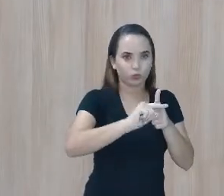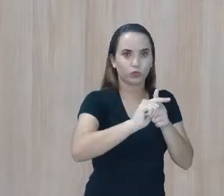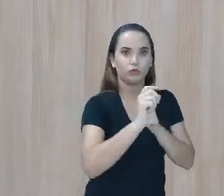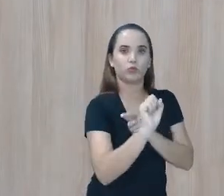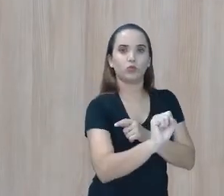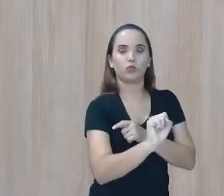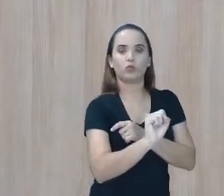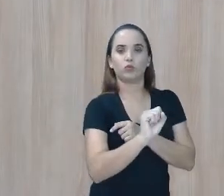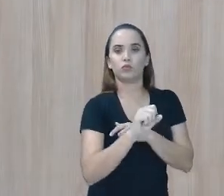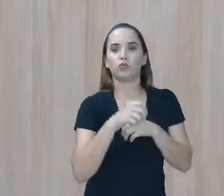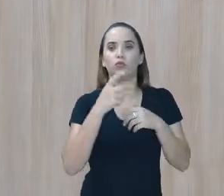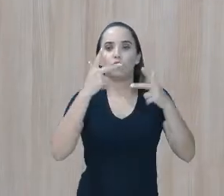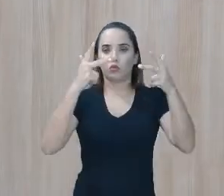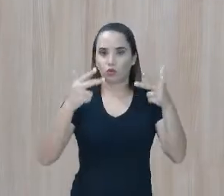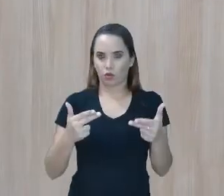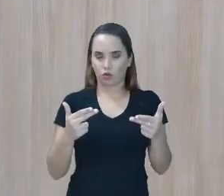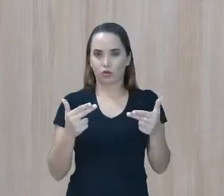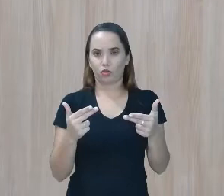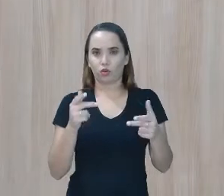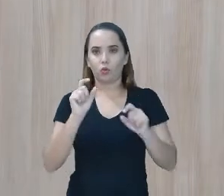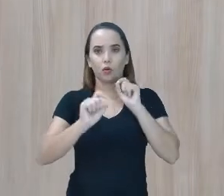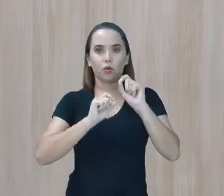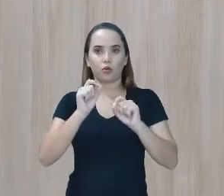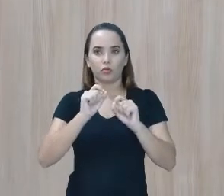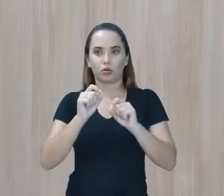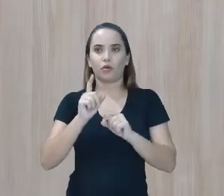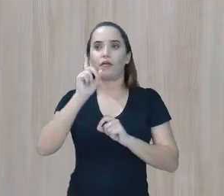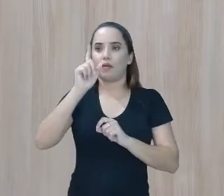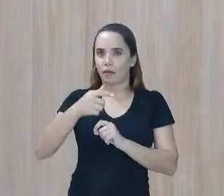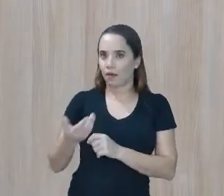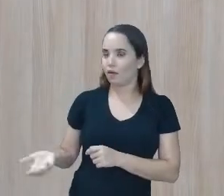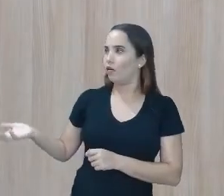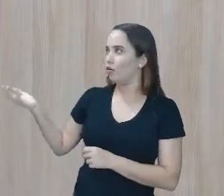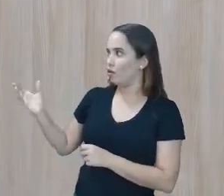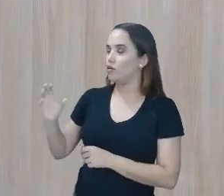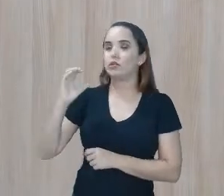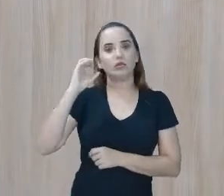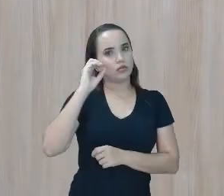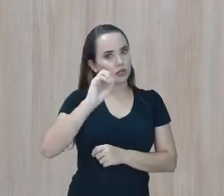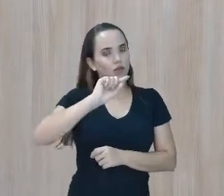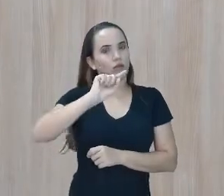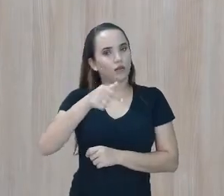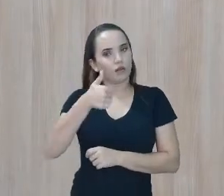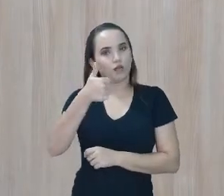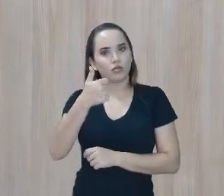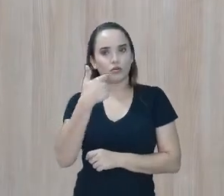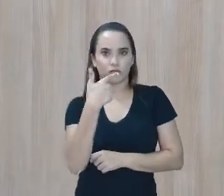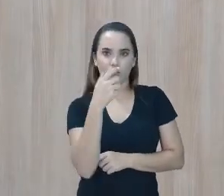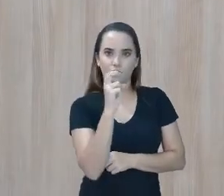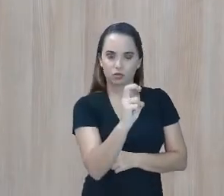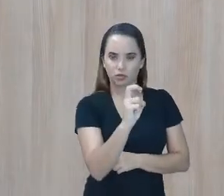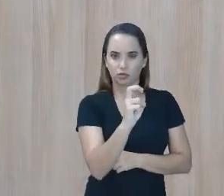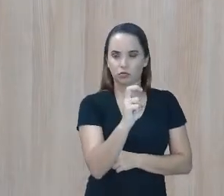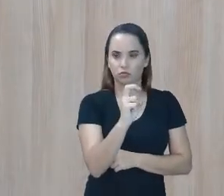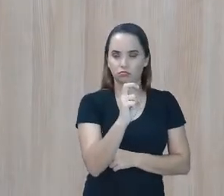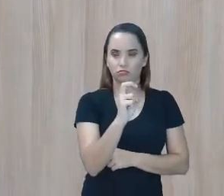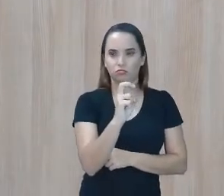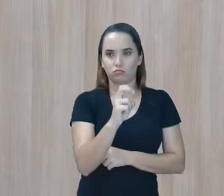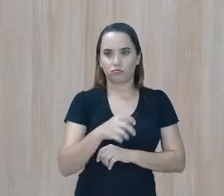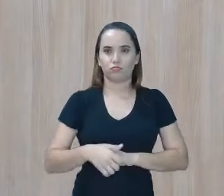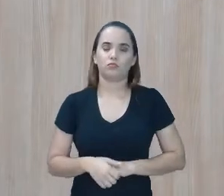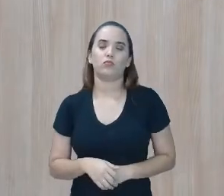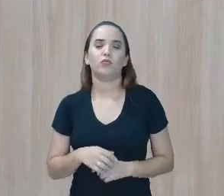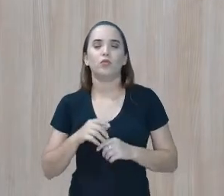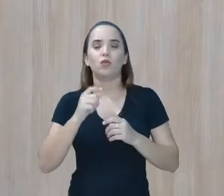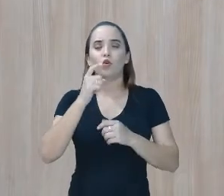1 dividido pelo 8, o resultado vai ser aquela fração com a sua representação decimal, ou seja, 1